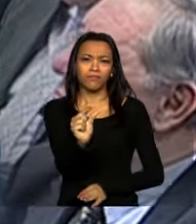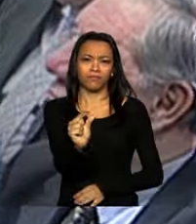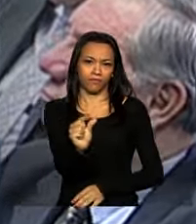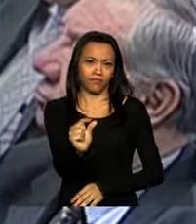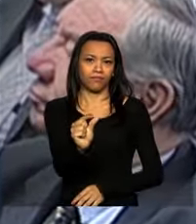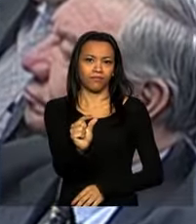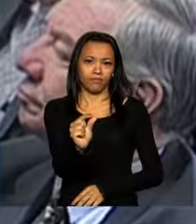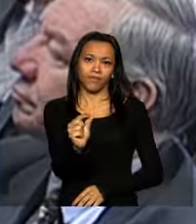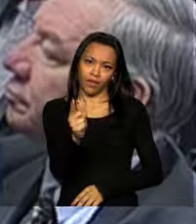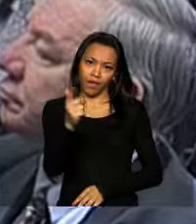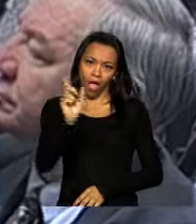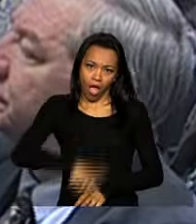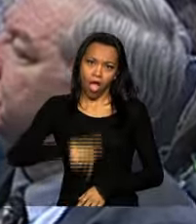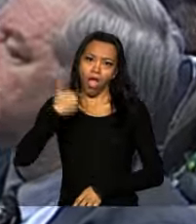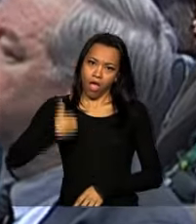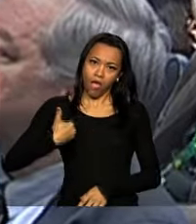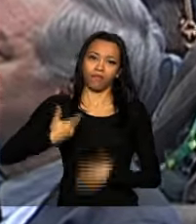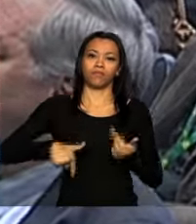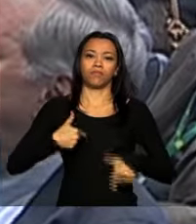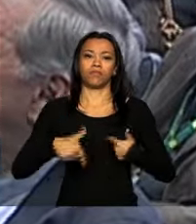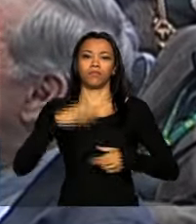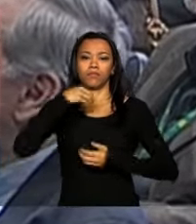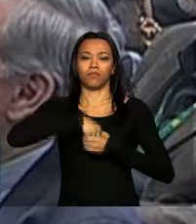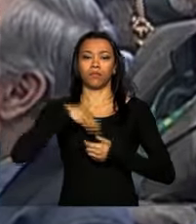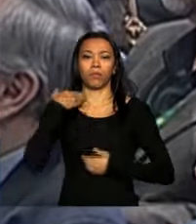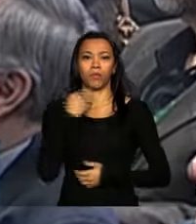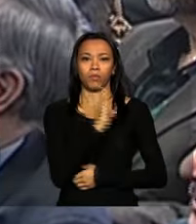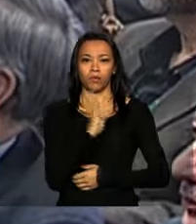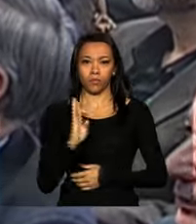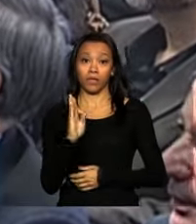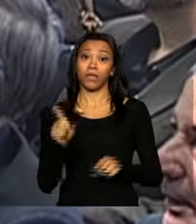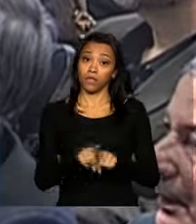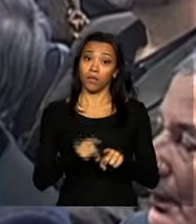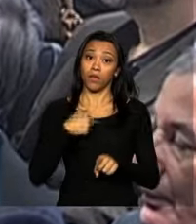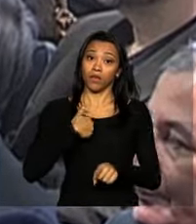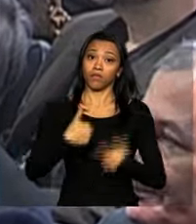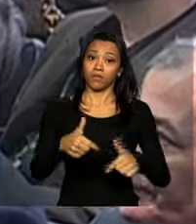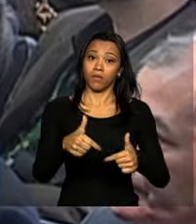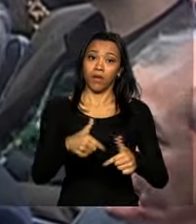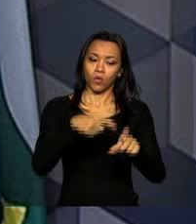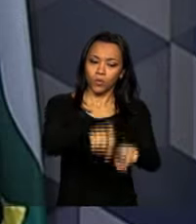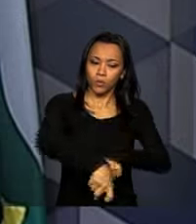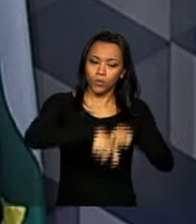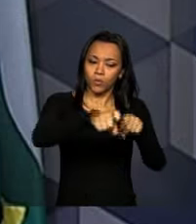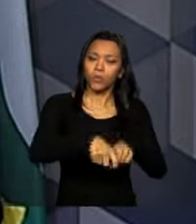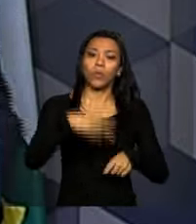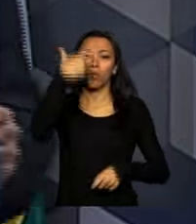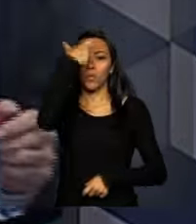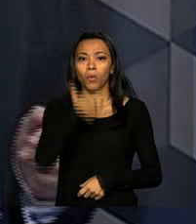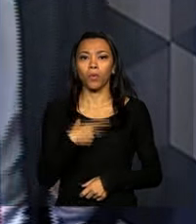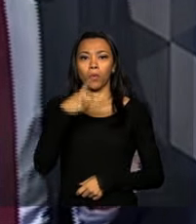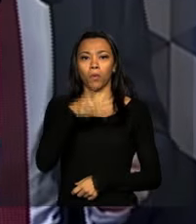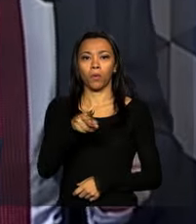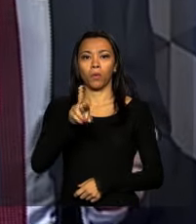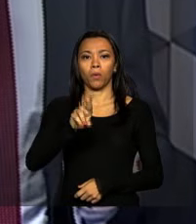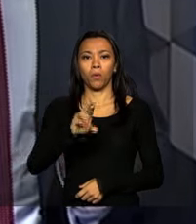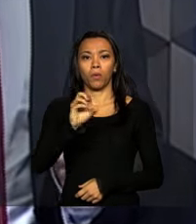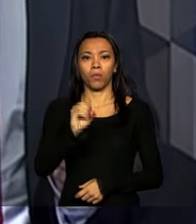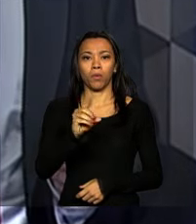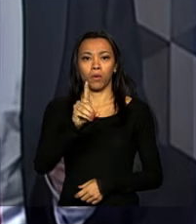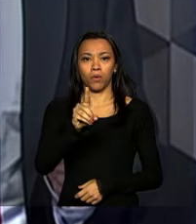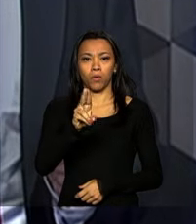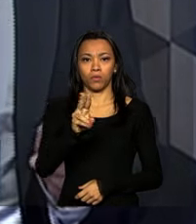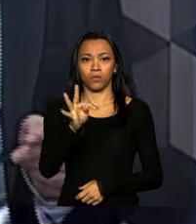como servidor do Banco do Brasil e, ao mesmo tempo, como produtor. Porque o Patrus sabe